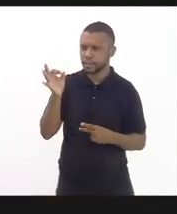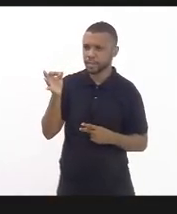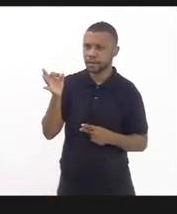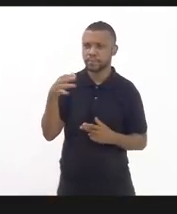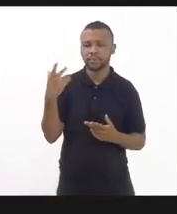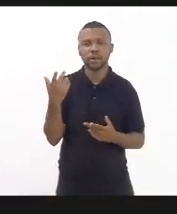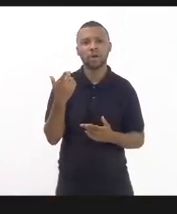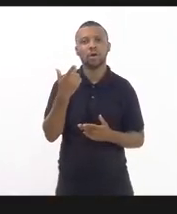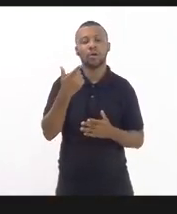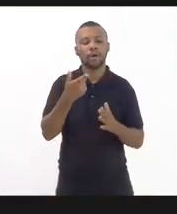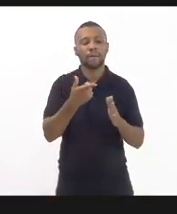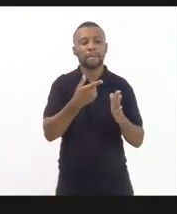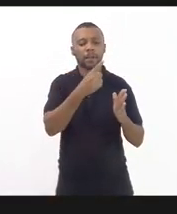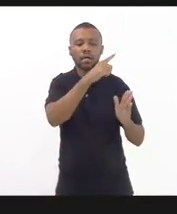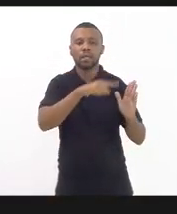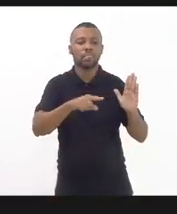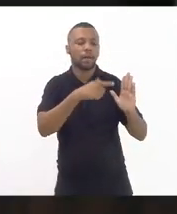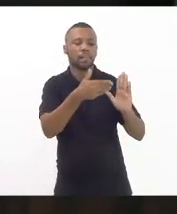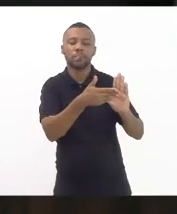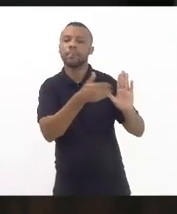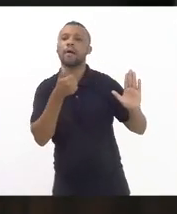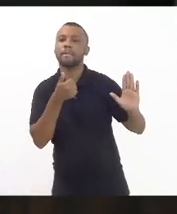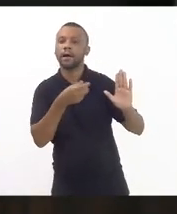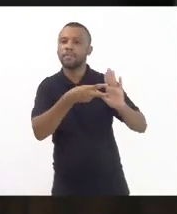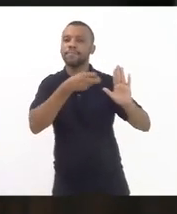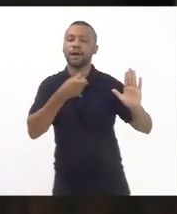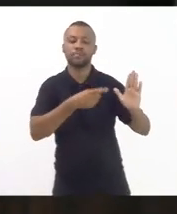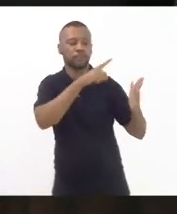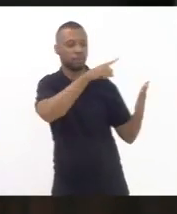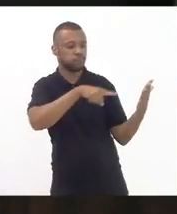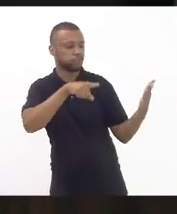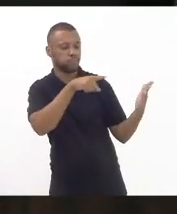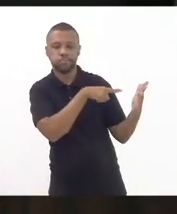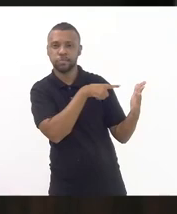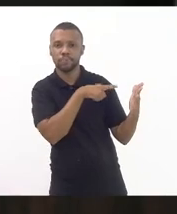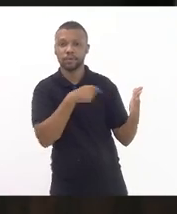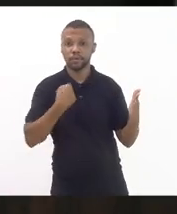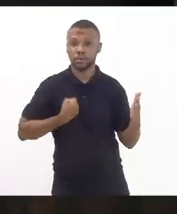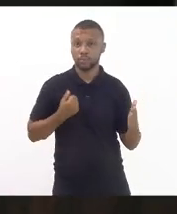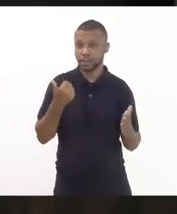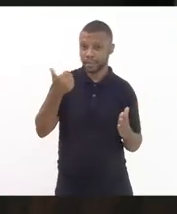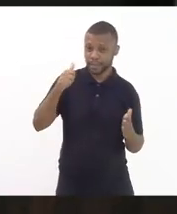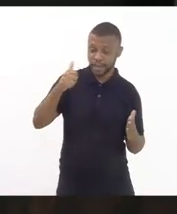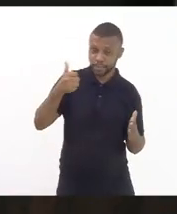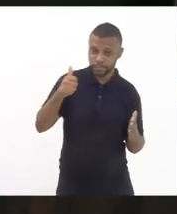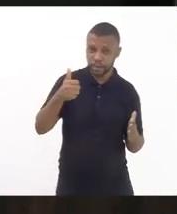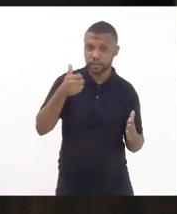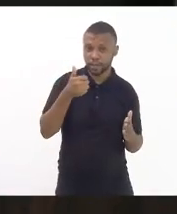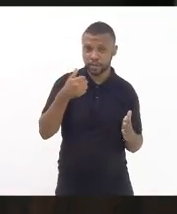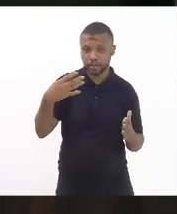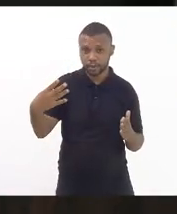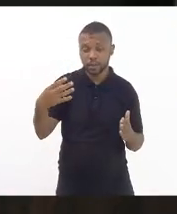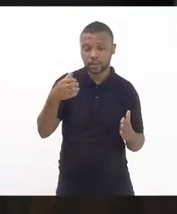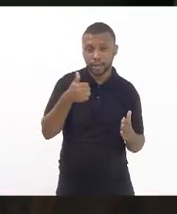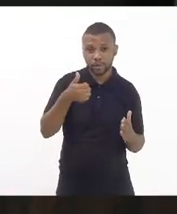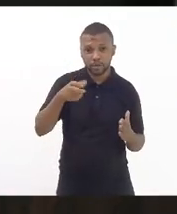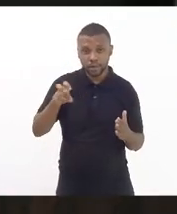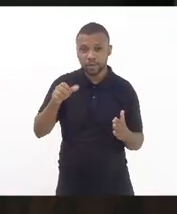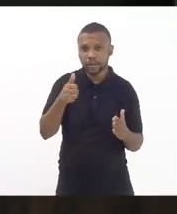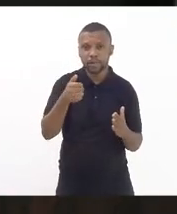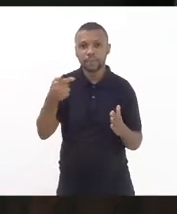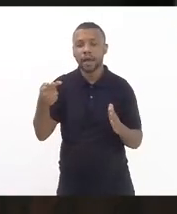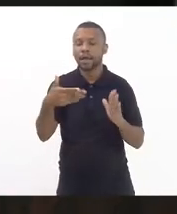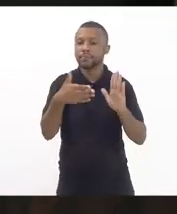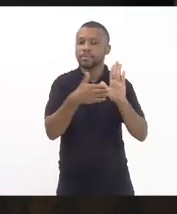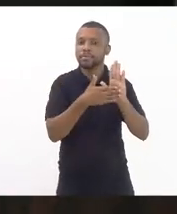Pela derrubada, senhor presidente. Então, parecer pela derrubada do 11º, 14º, 15º, 17º da pauta.